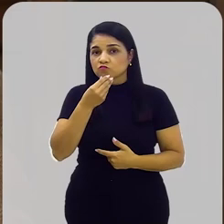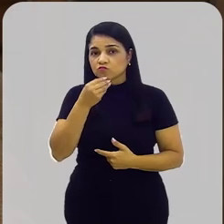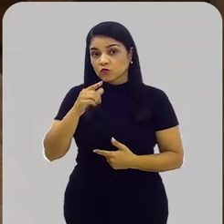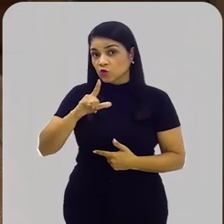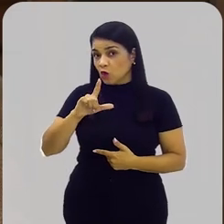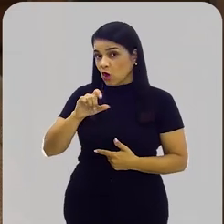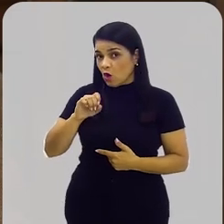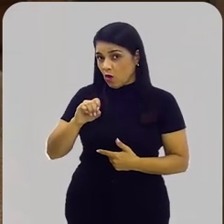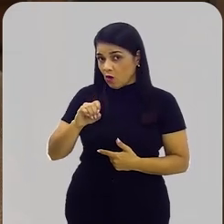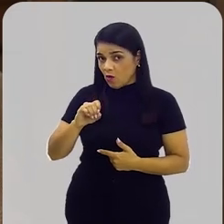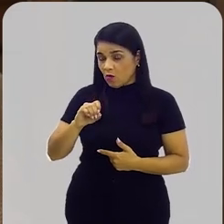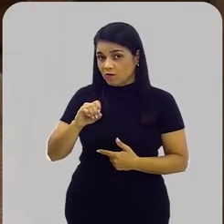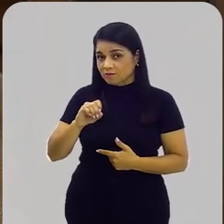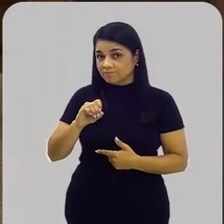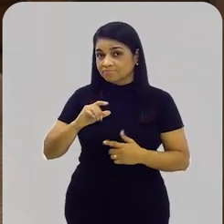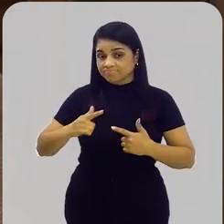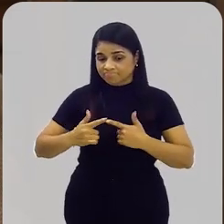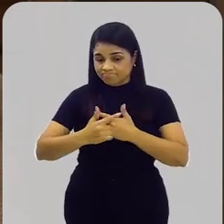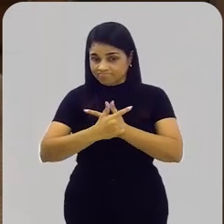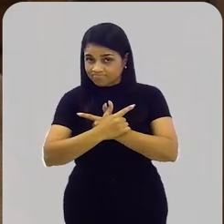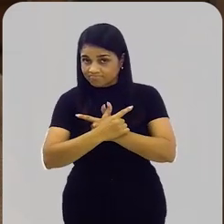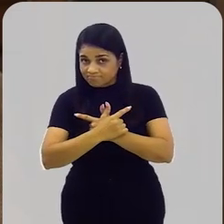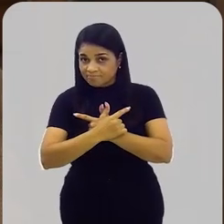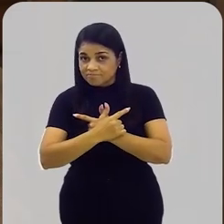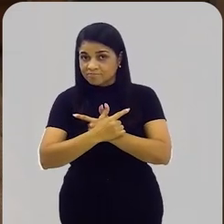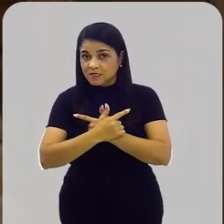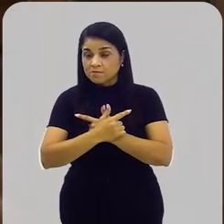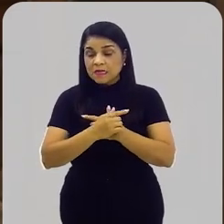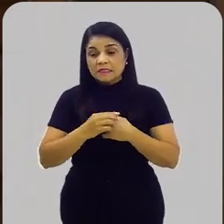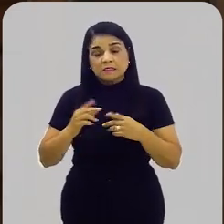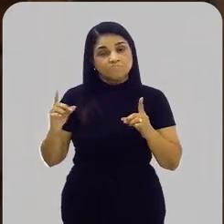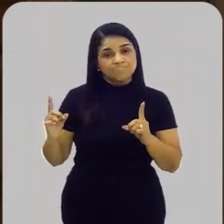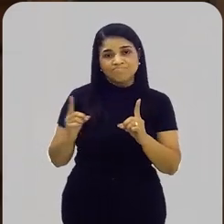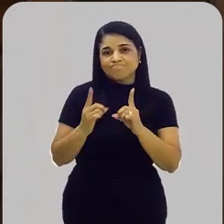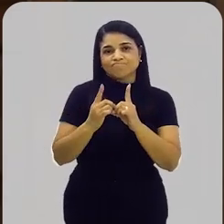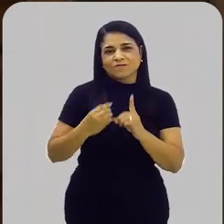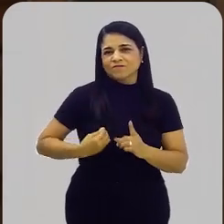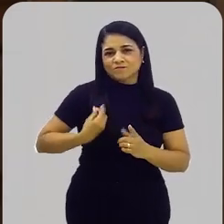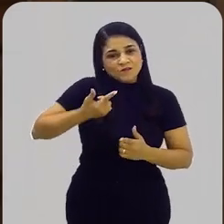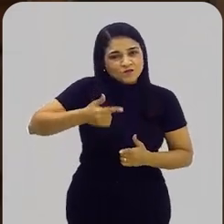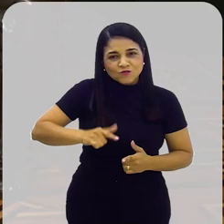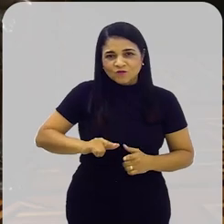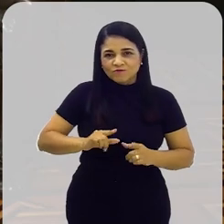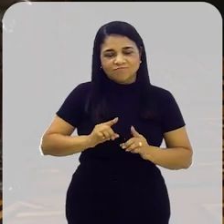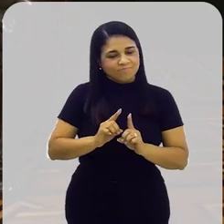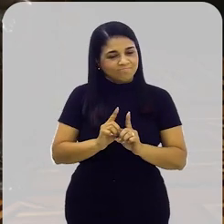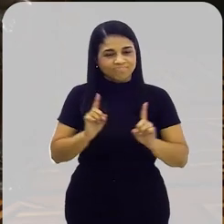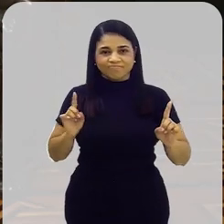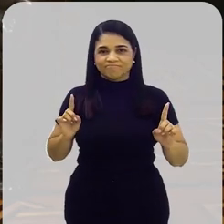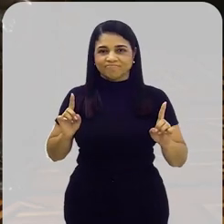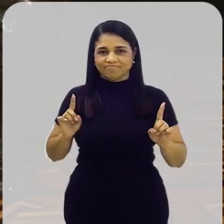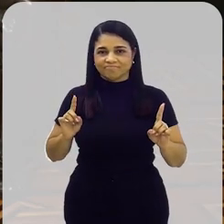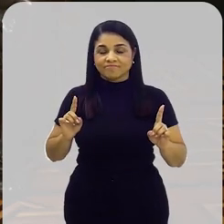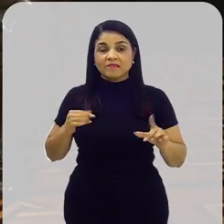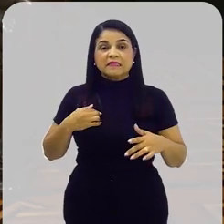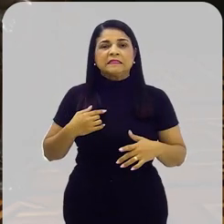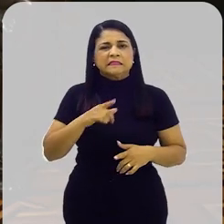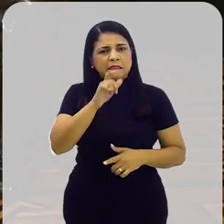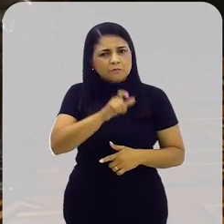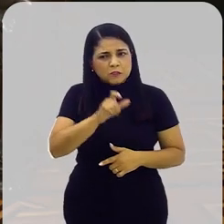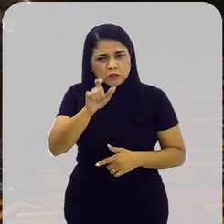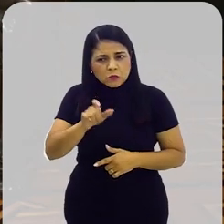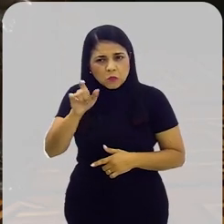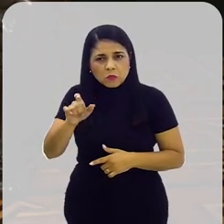No entanto, não trouxe para si o mesmo para o seu dia a dia. Eu acho que tem muita